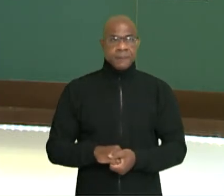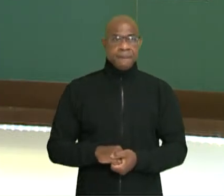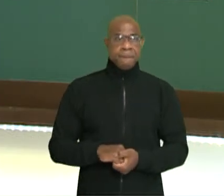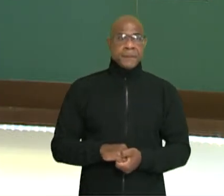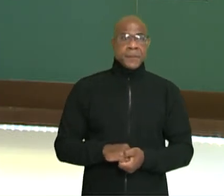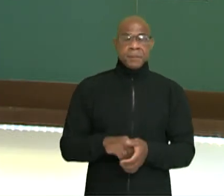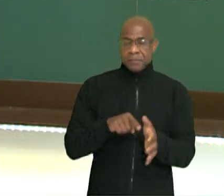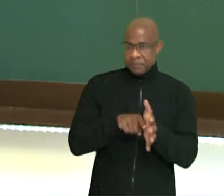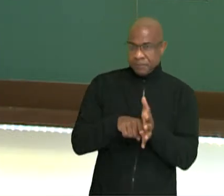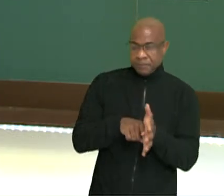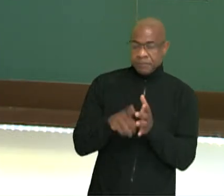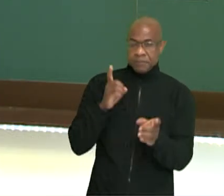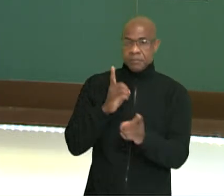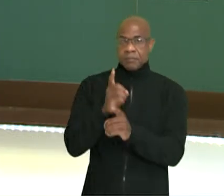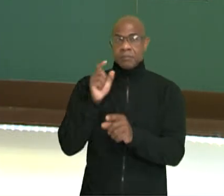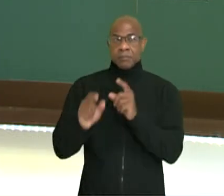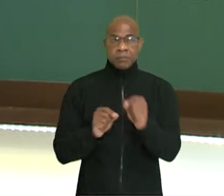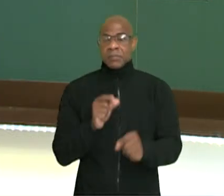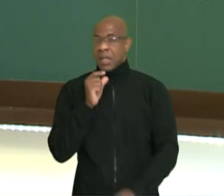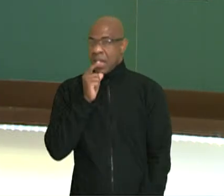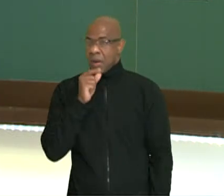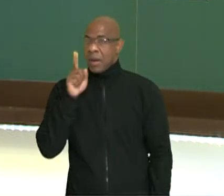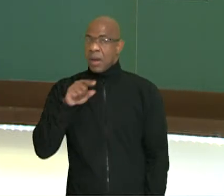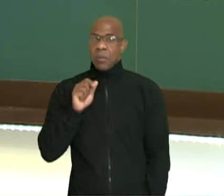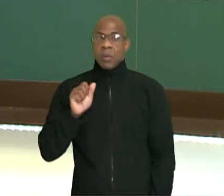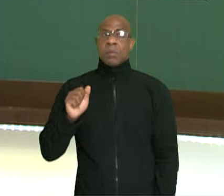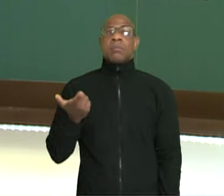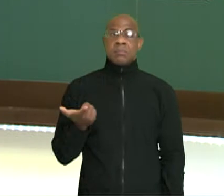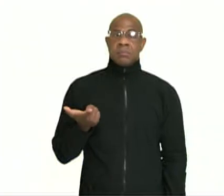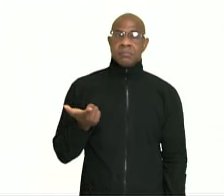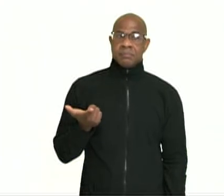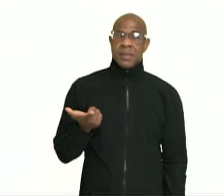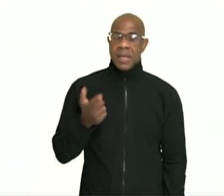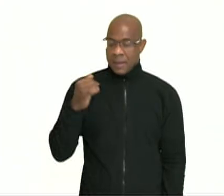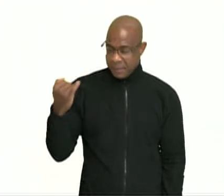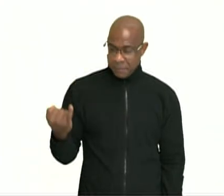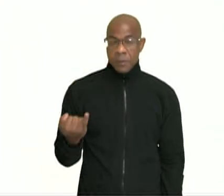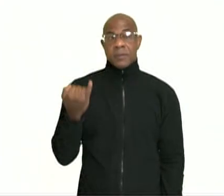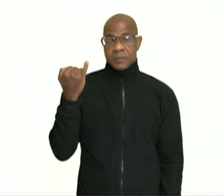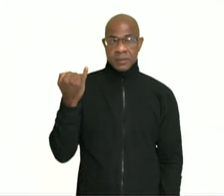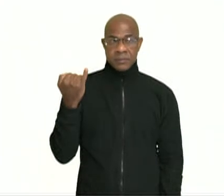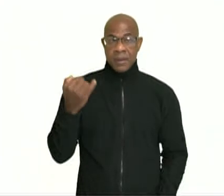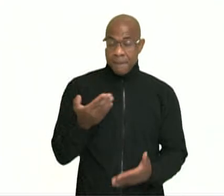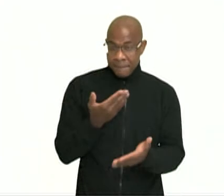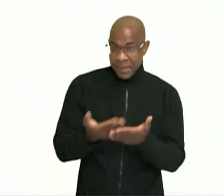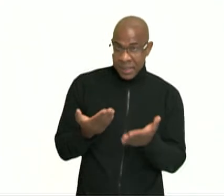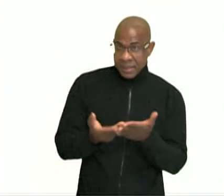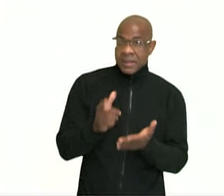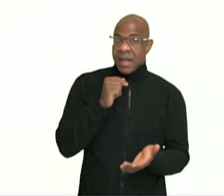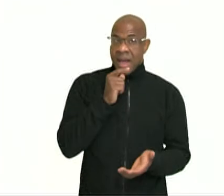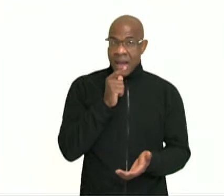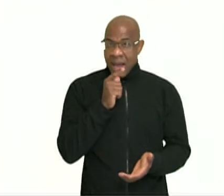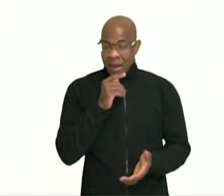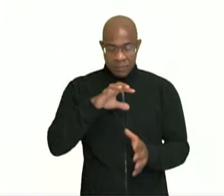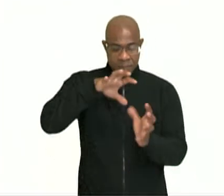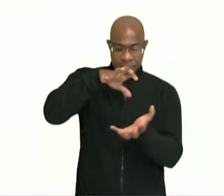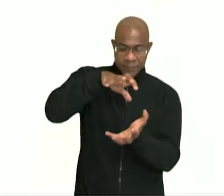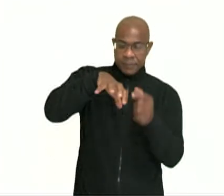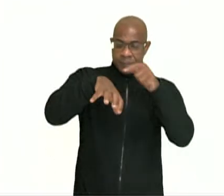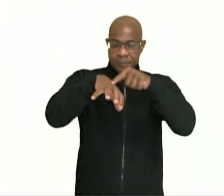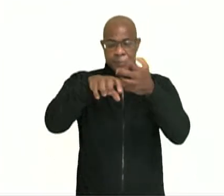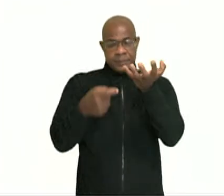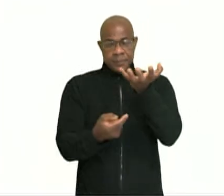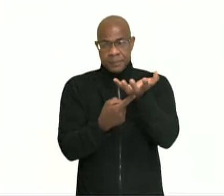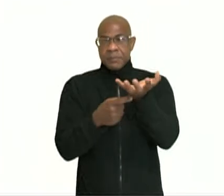A pesquisa descobriu que a água é um fator chave. A perda de água das regiões polares,